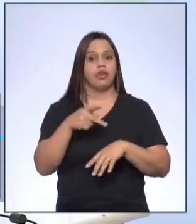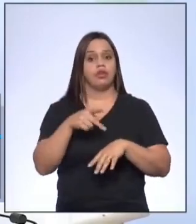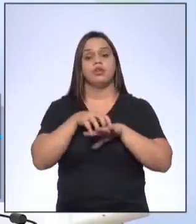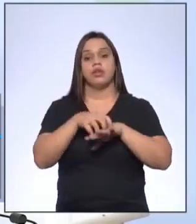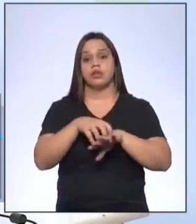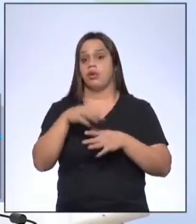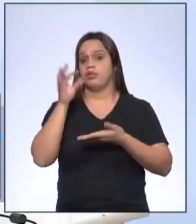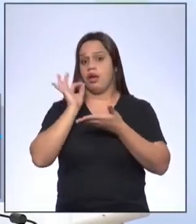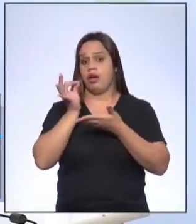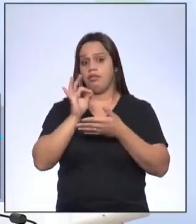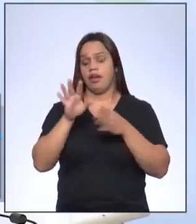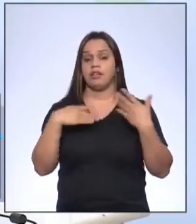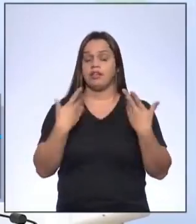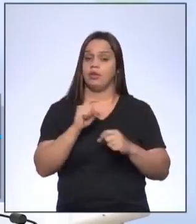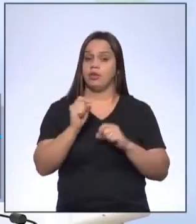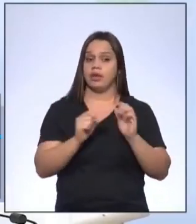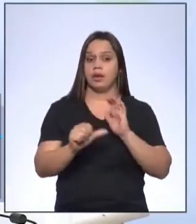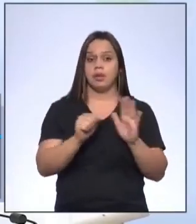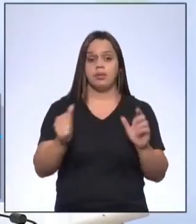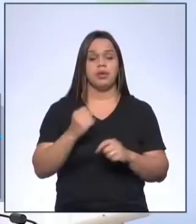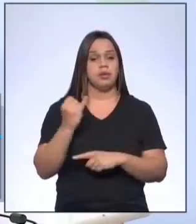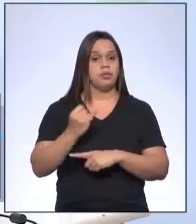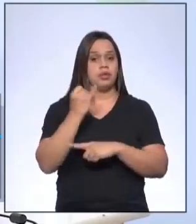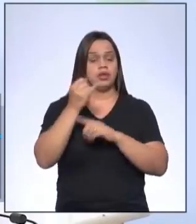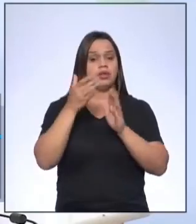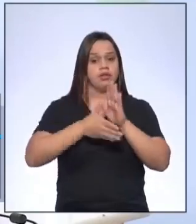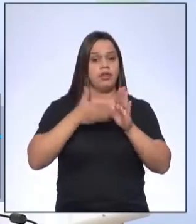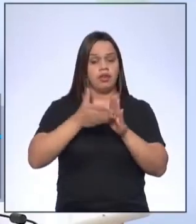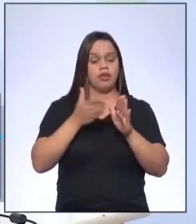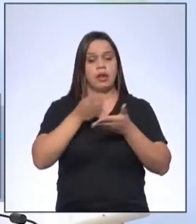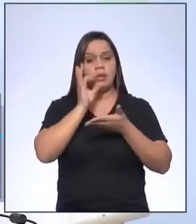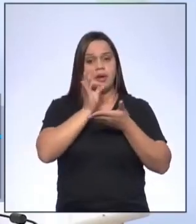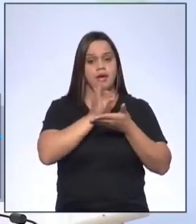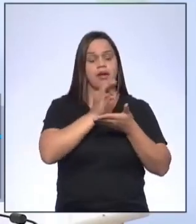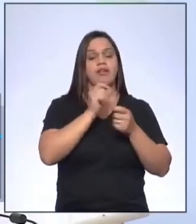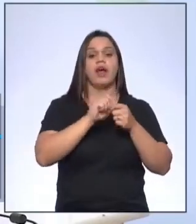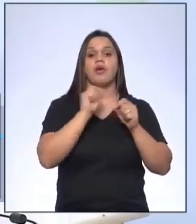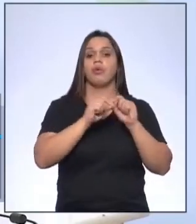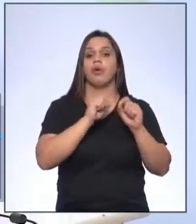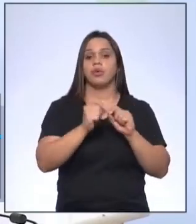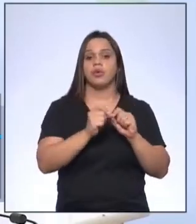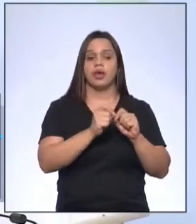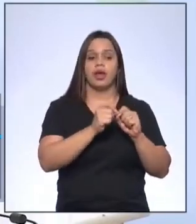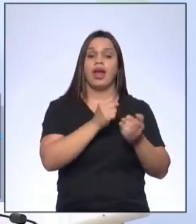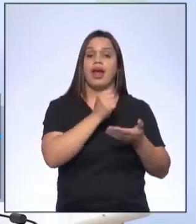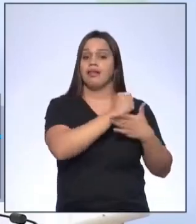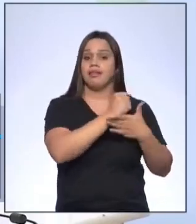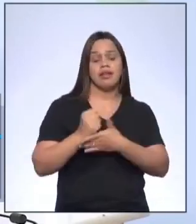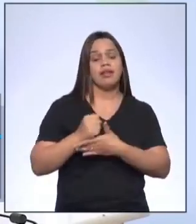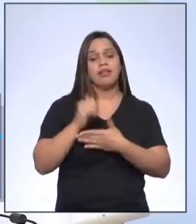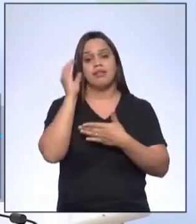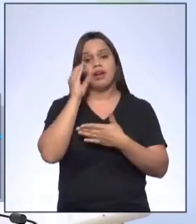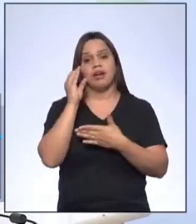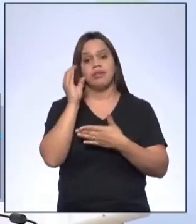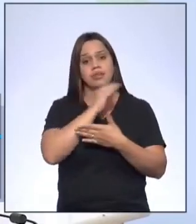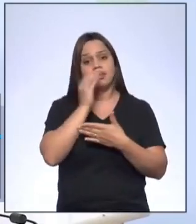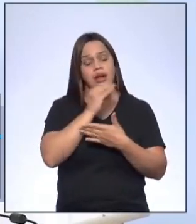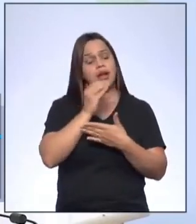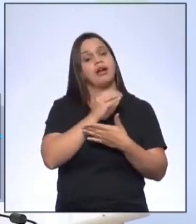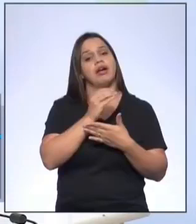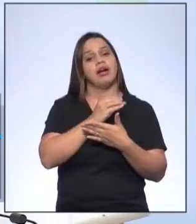aí, a importância da ferrovia para a economia cafeeira, é o escoamento da produção do café e uma maior agilidade no tempo, né?